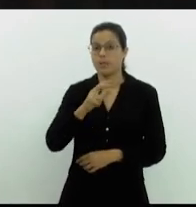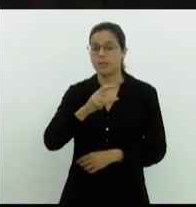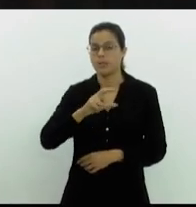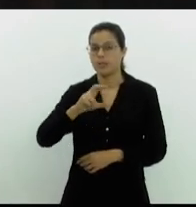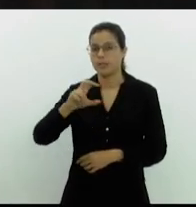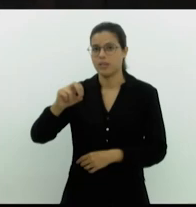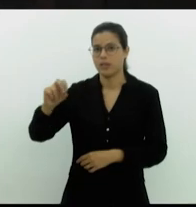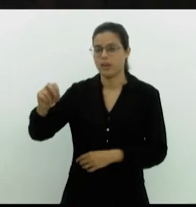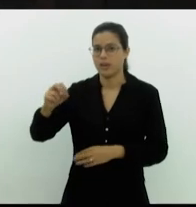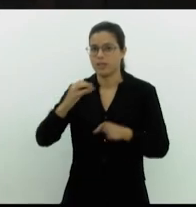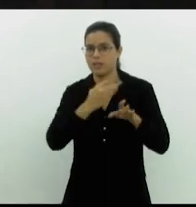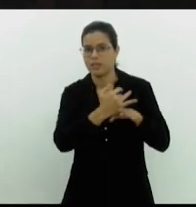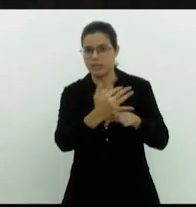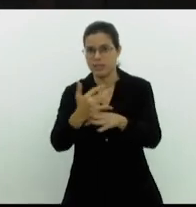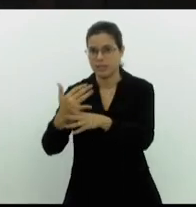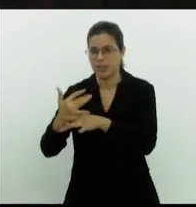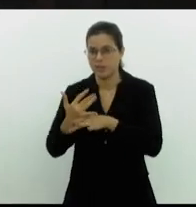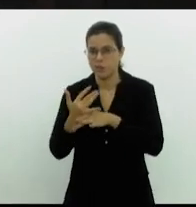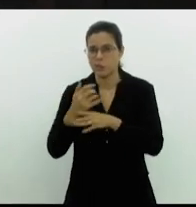Rio Grande do Sul,